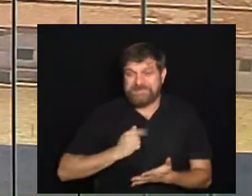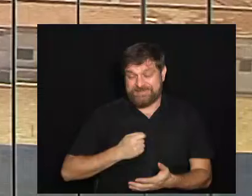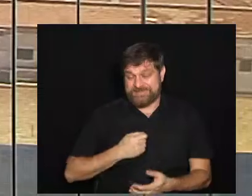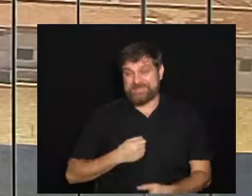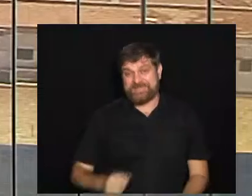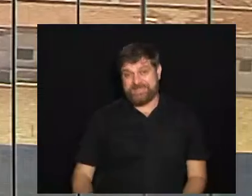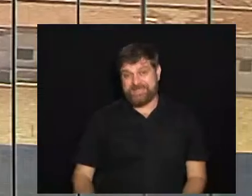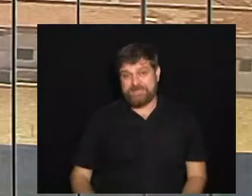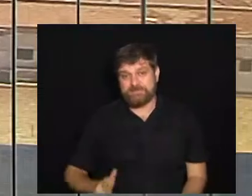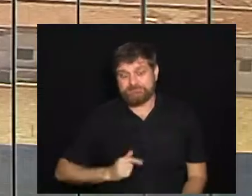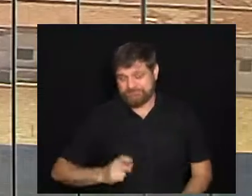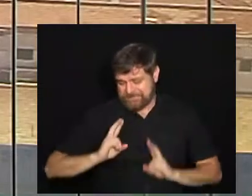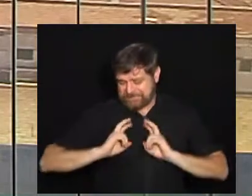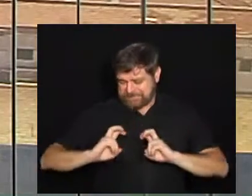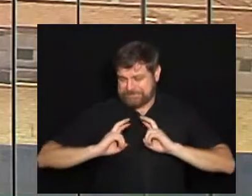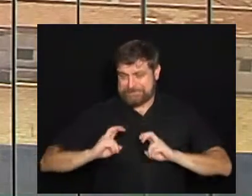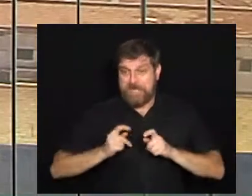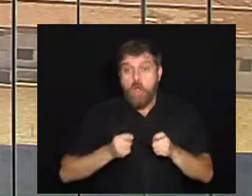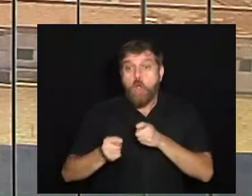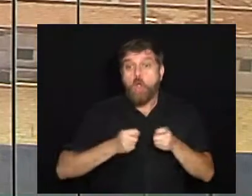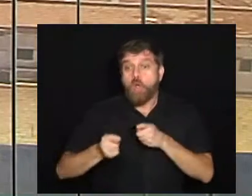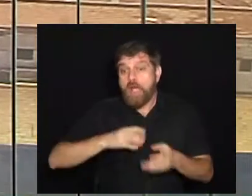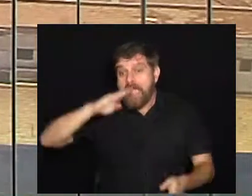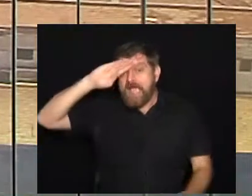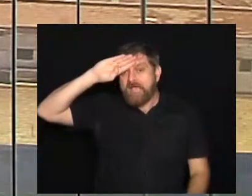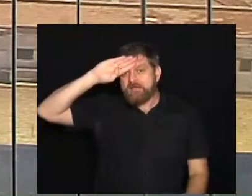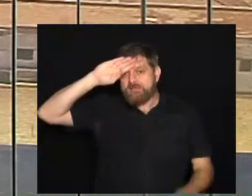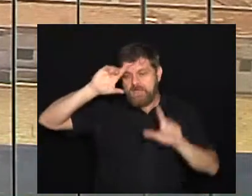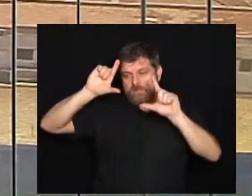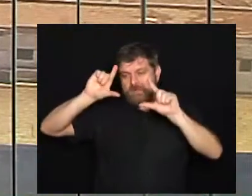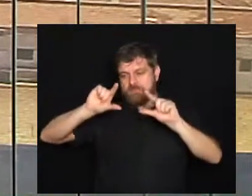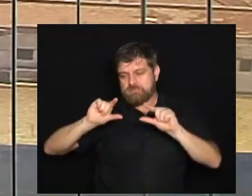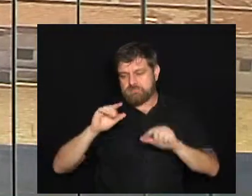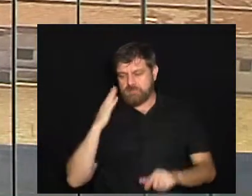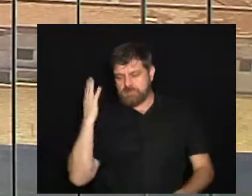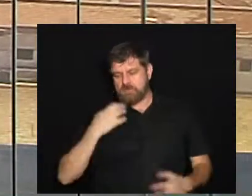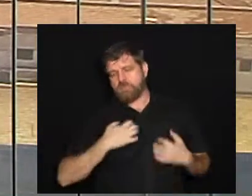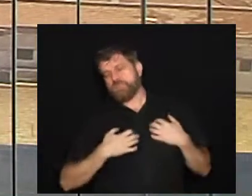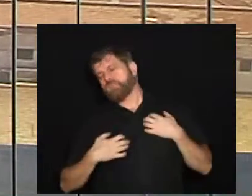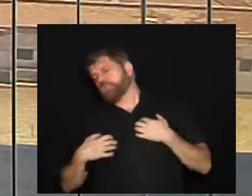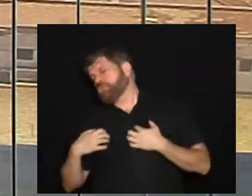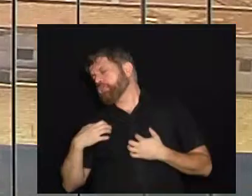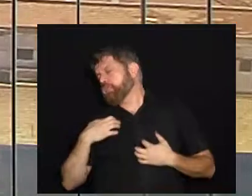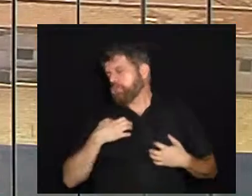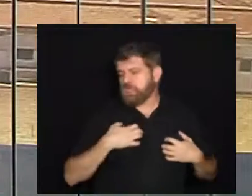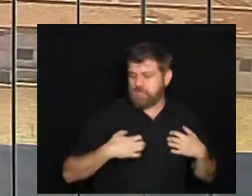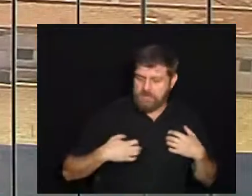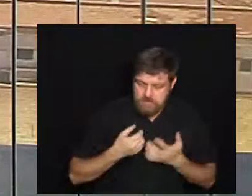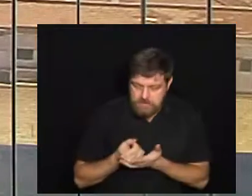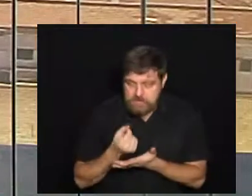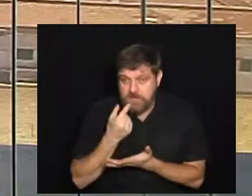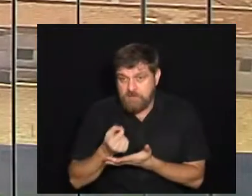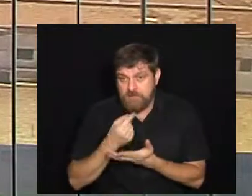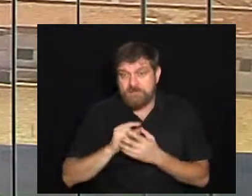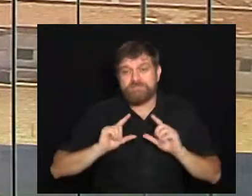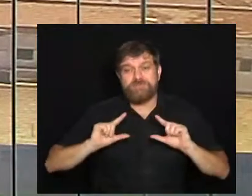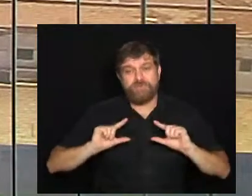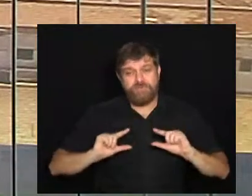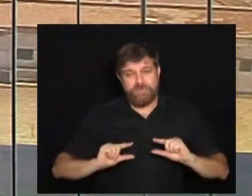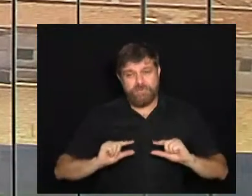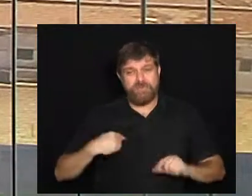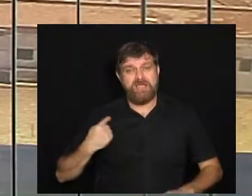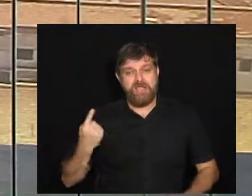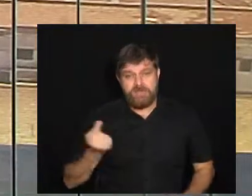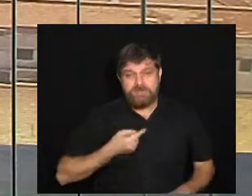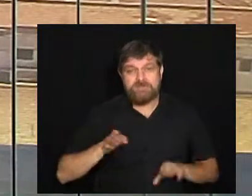com quadros graves sintomáticos para controlar a febre para controlar o mal-estar é isso esse essa é uma das razões pelas quais a